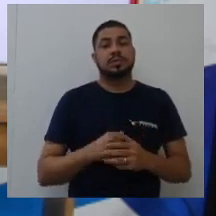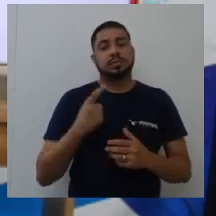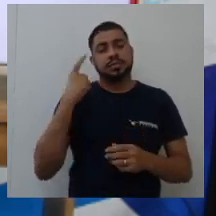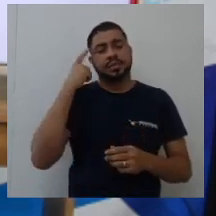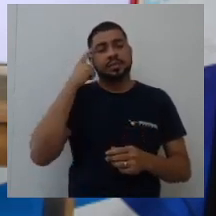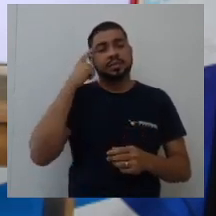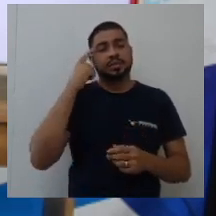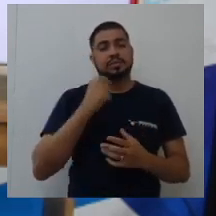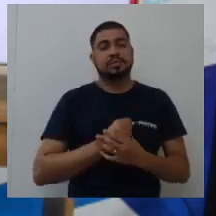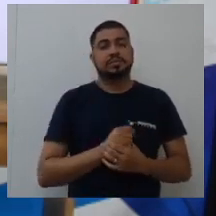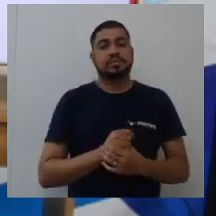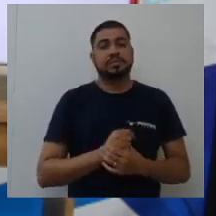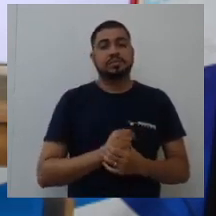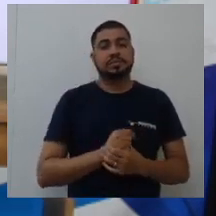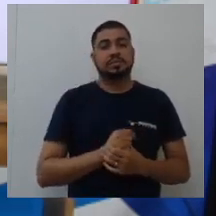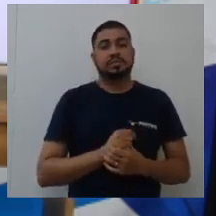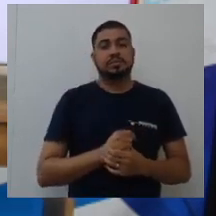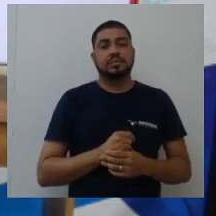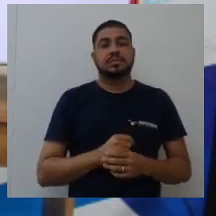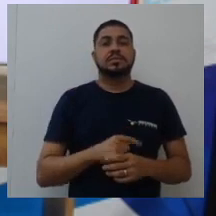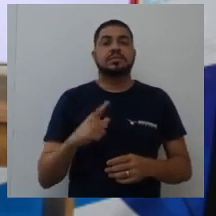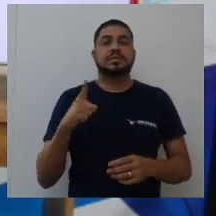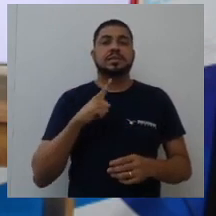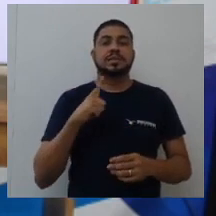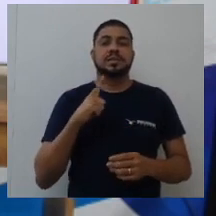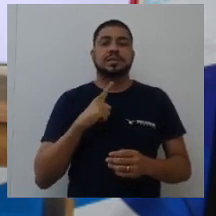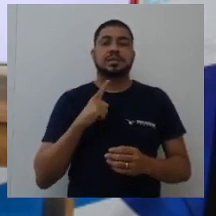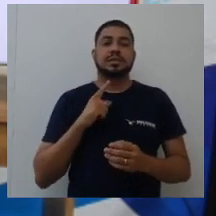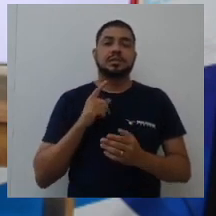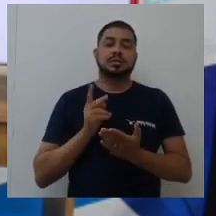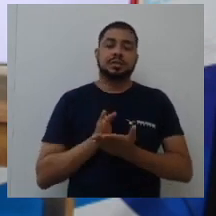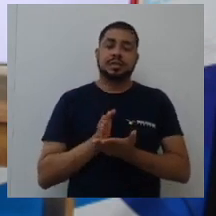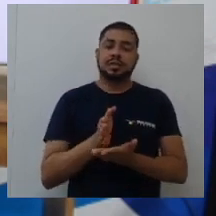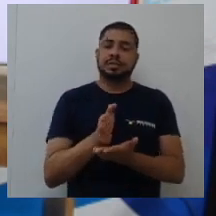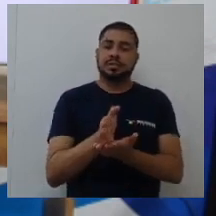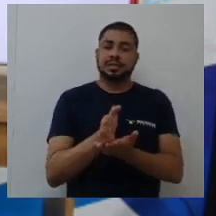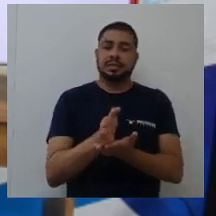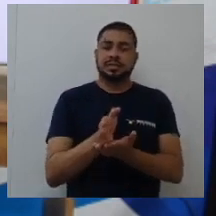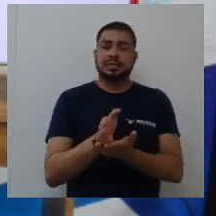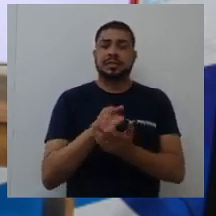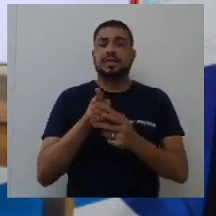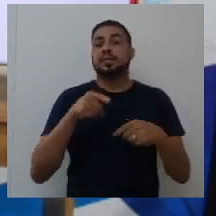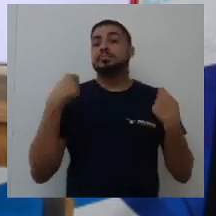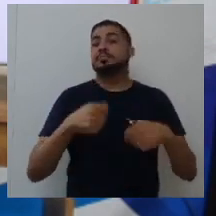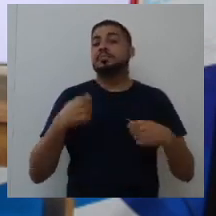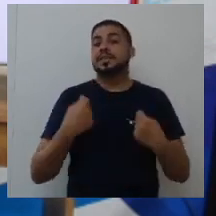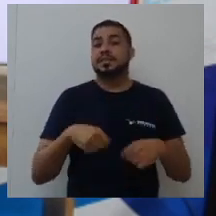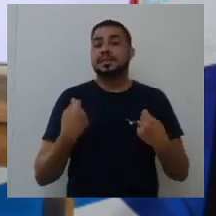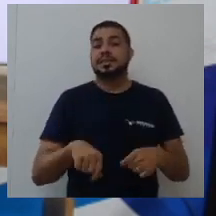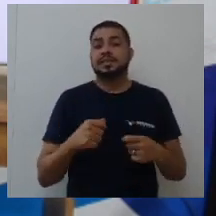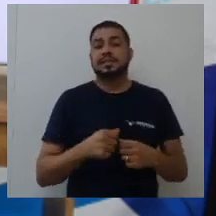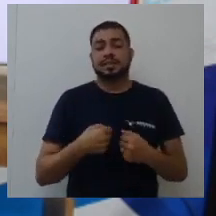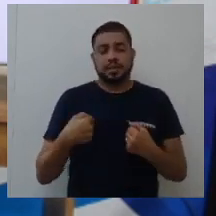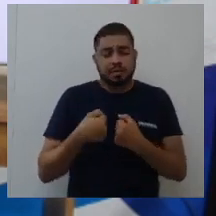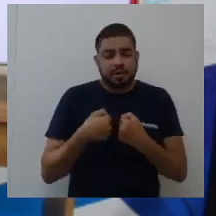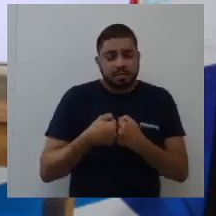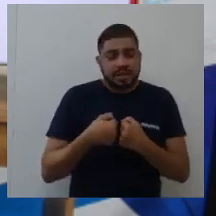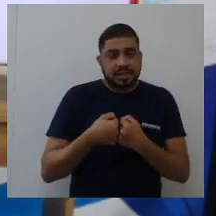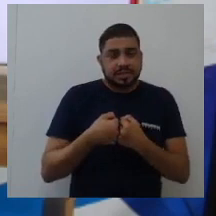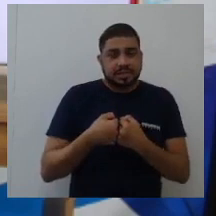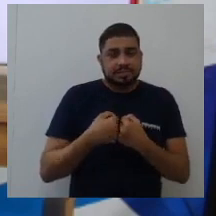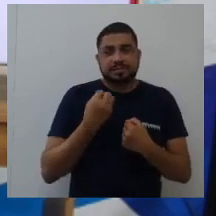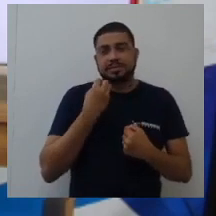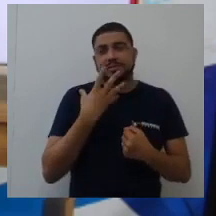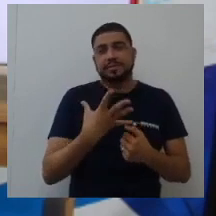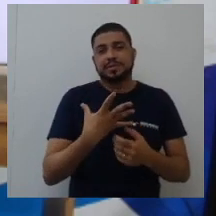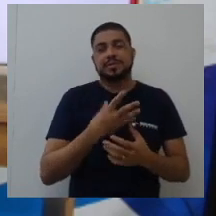pensar aqui que você tem um segmento ali, tá? E você precisa de uma aproximação muito